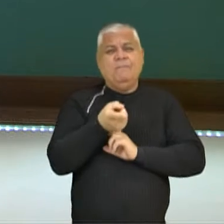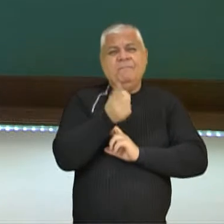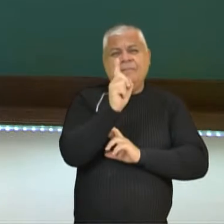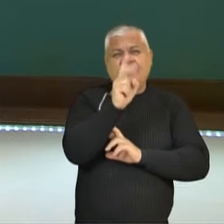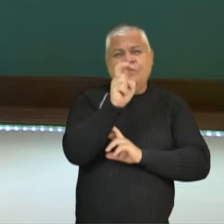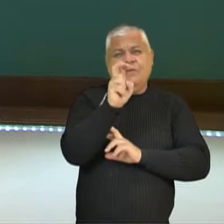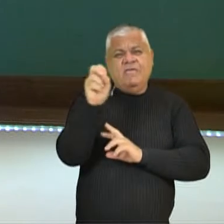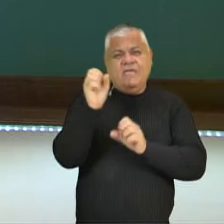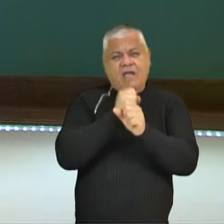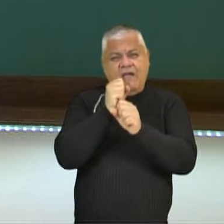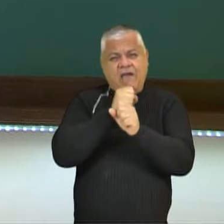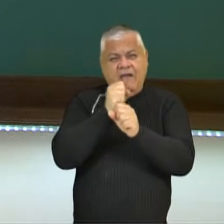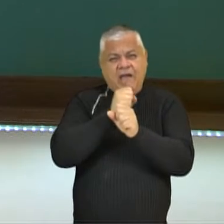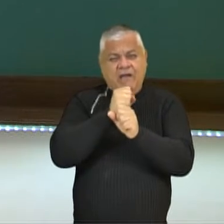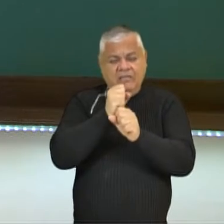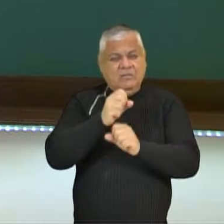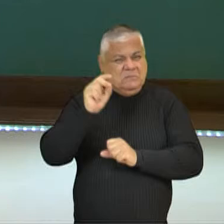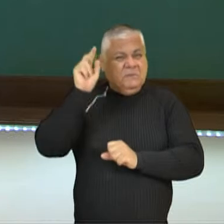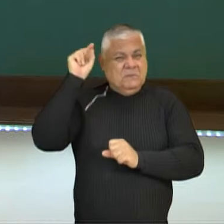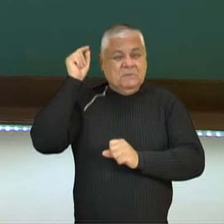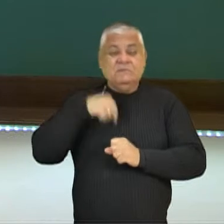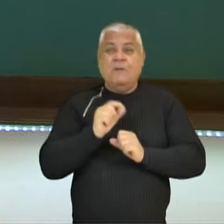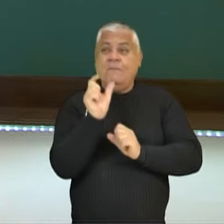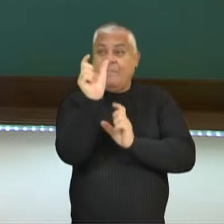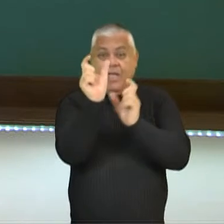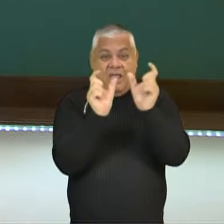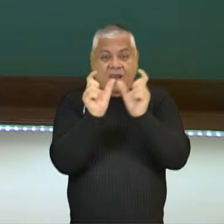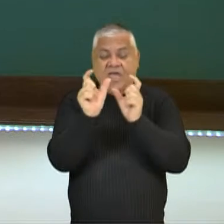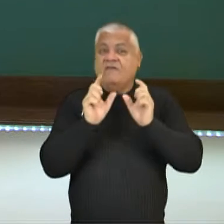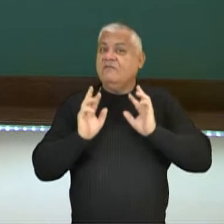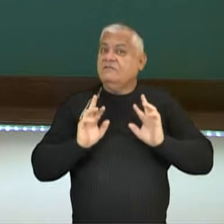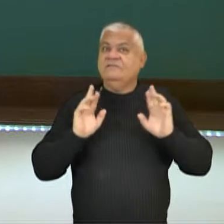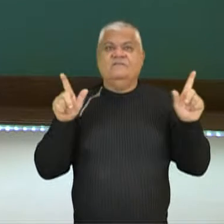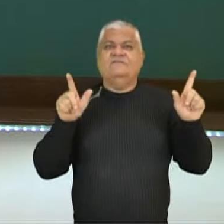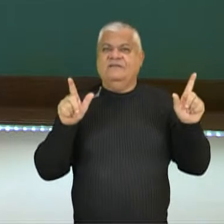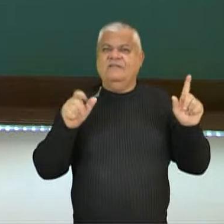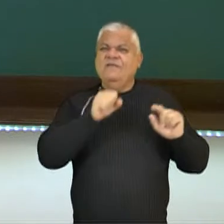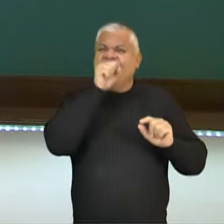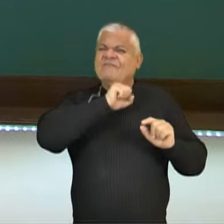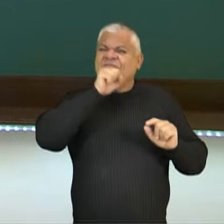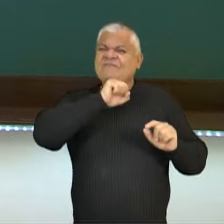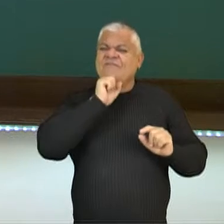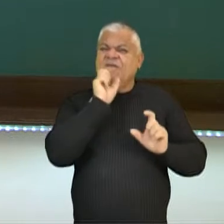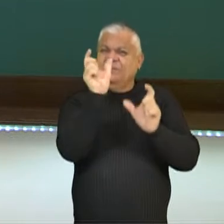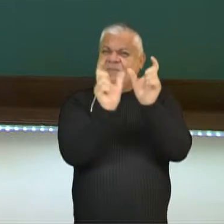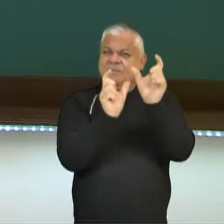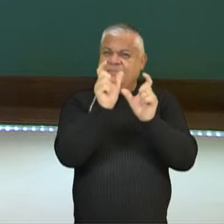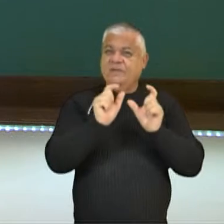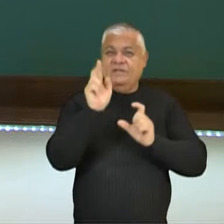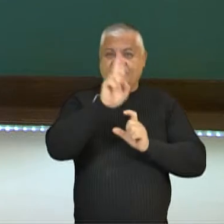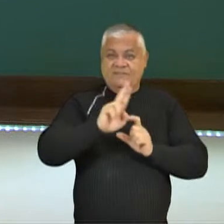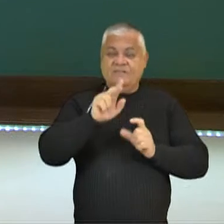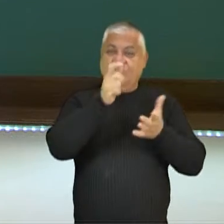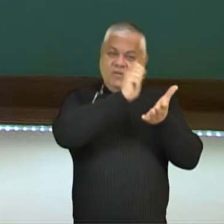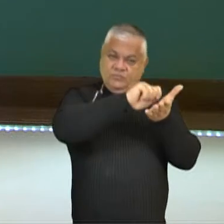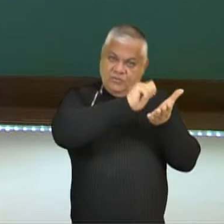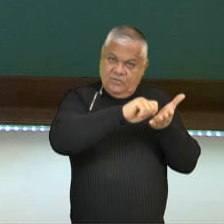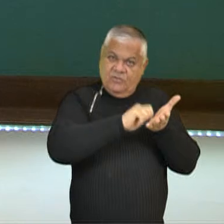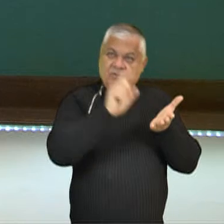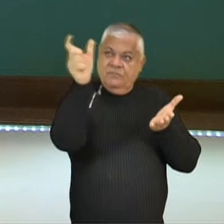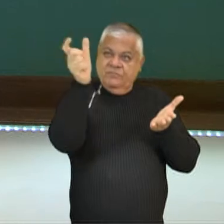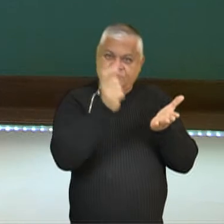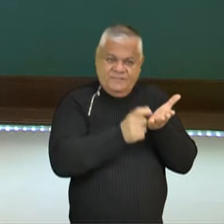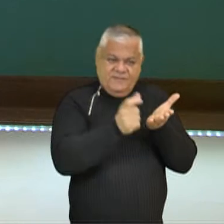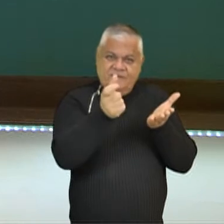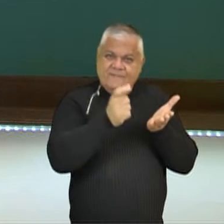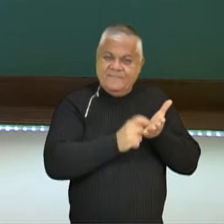você vai perceber com certeza que as palavras elas são diferentes das que nós utilizamos. Então anota as palavras que